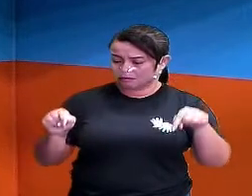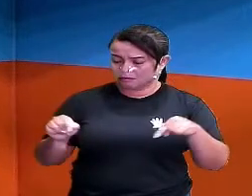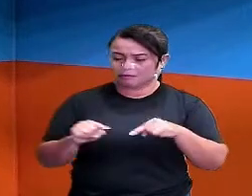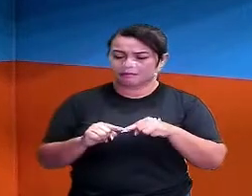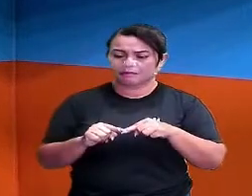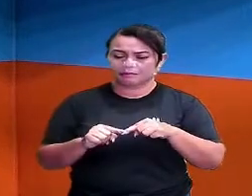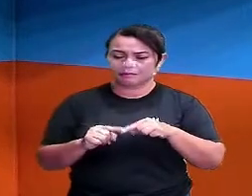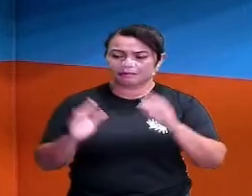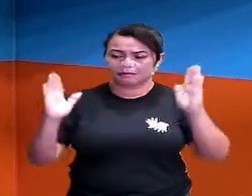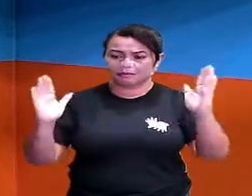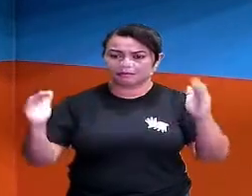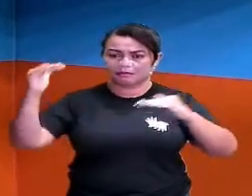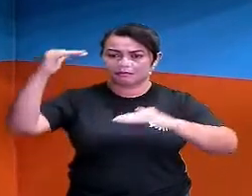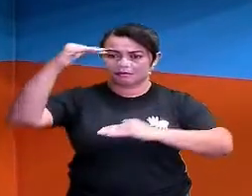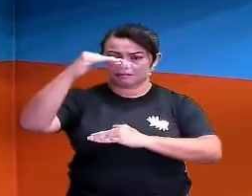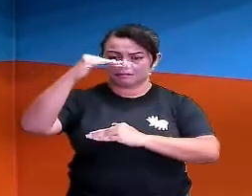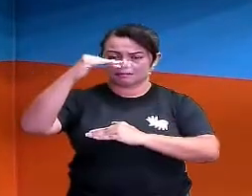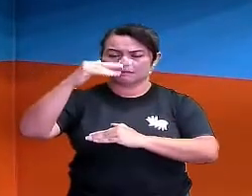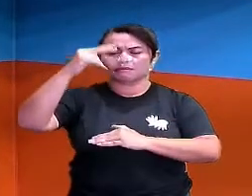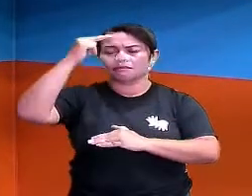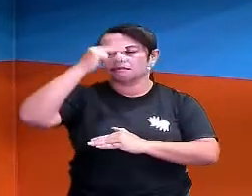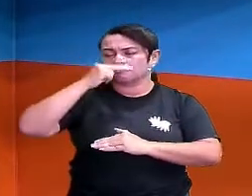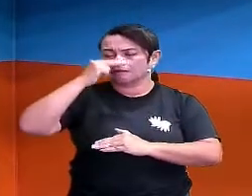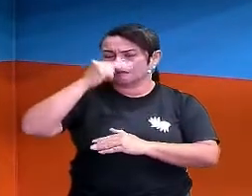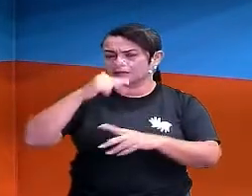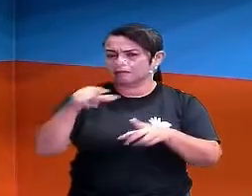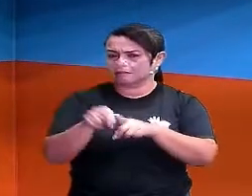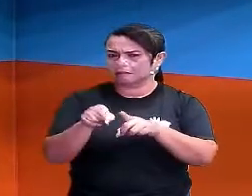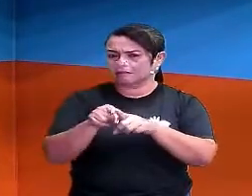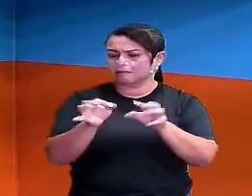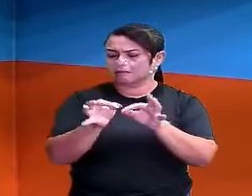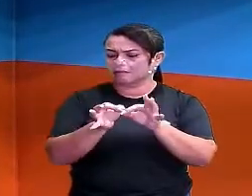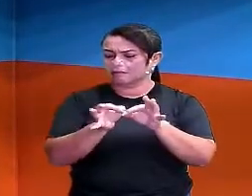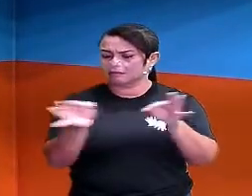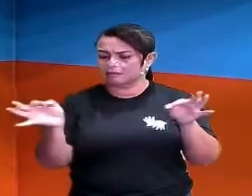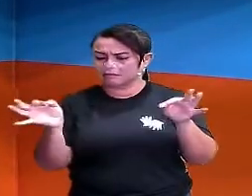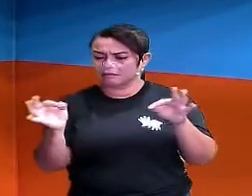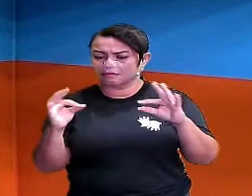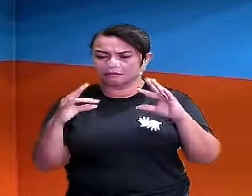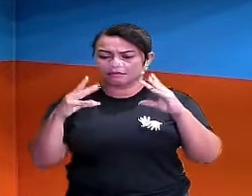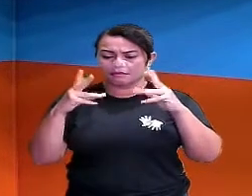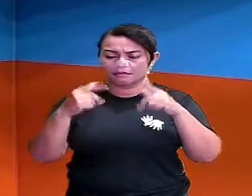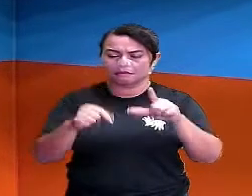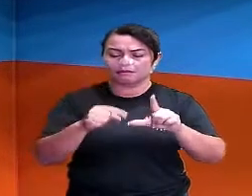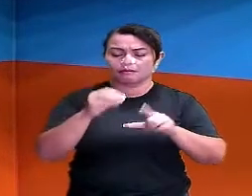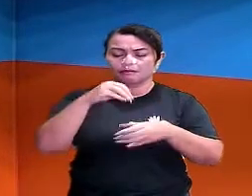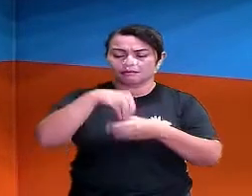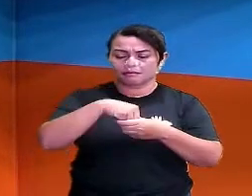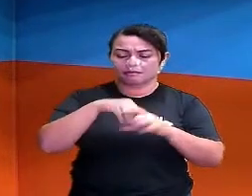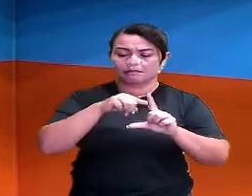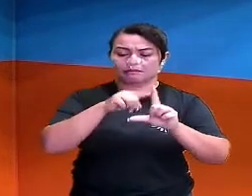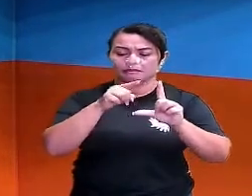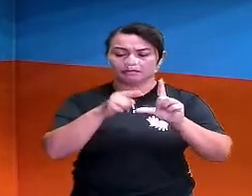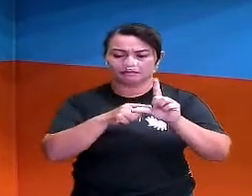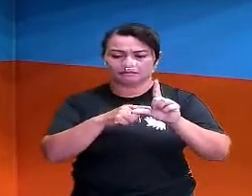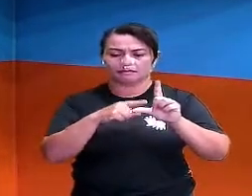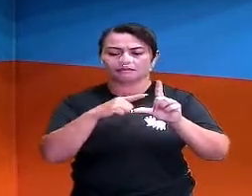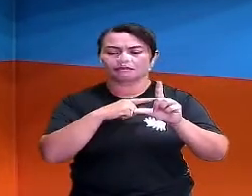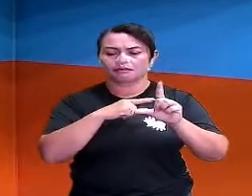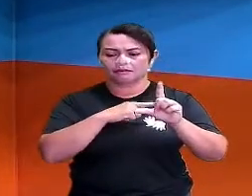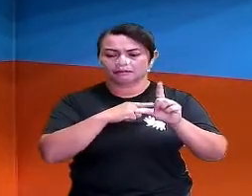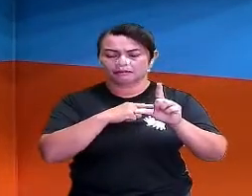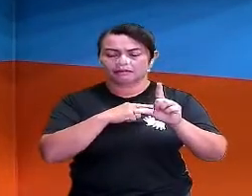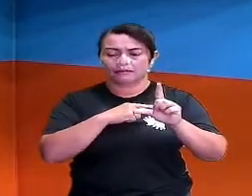seja, tiverem exatamente a mesma medida, todos os seus ângulos internos forem congruentes, isto